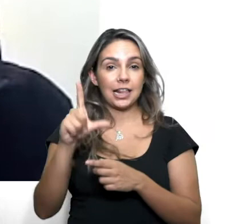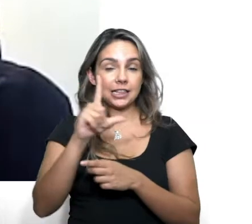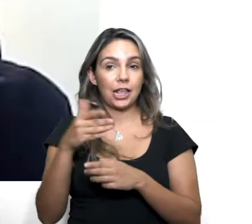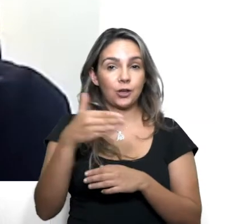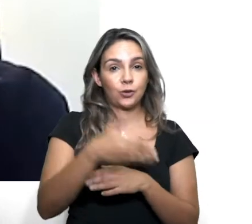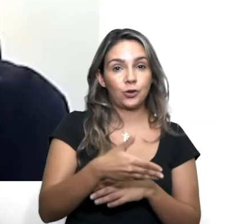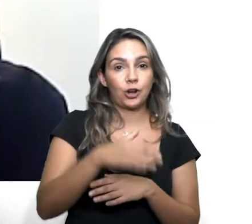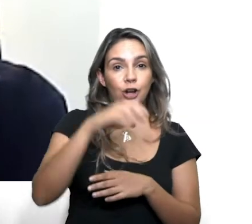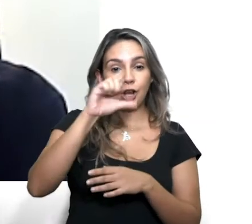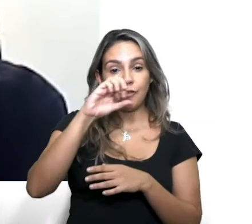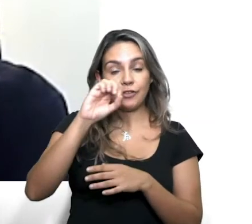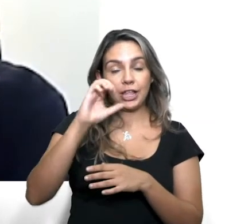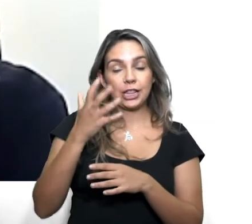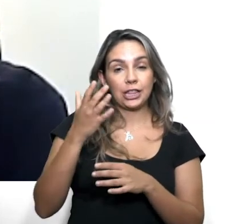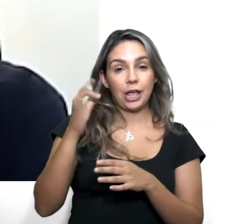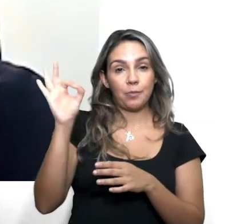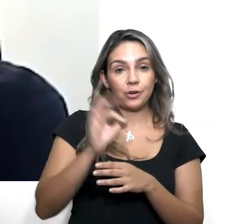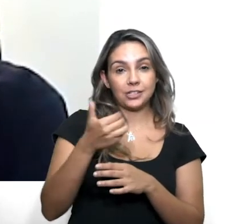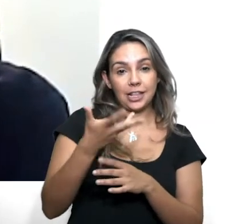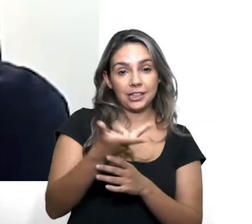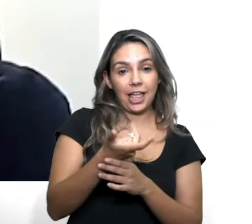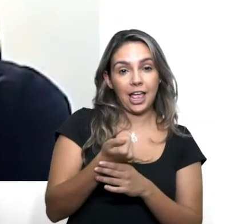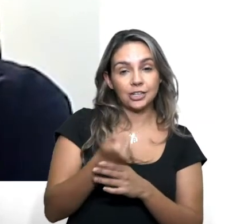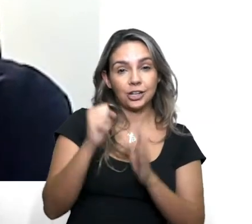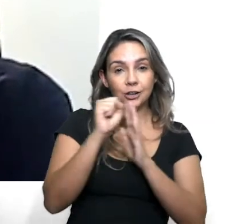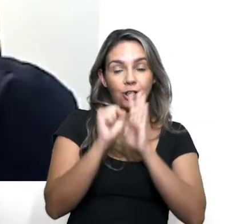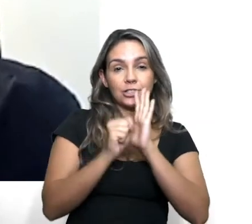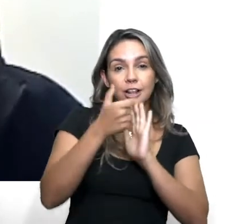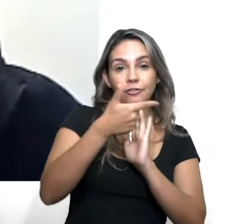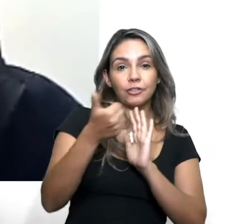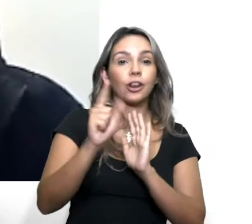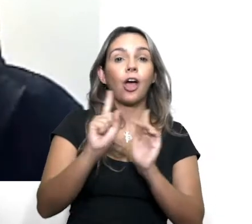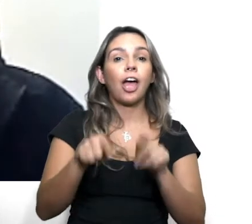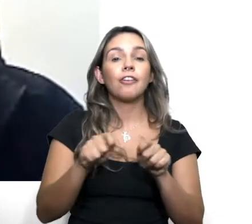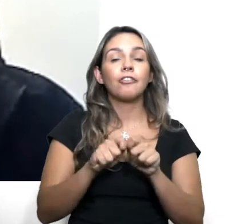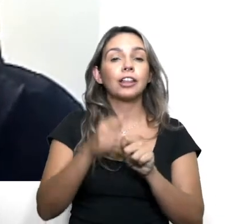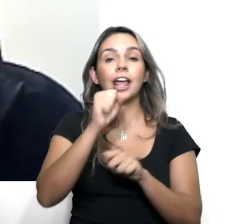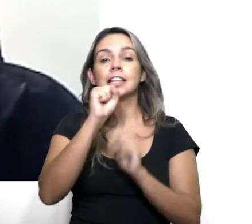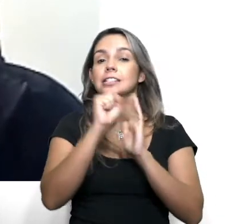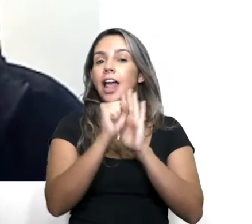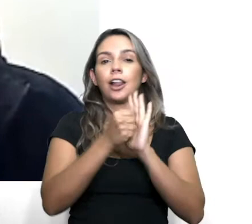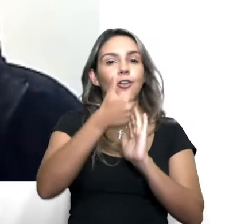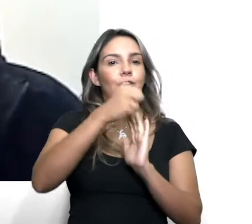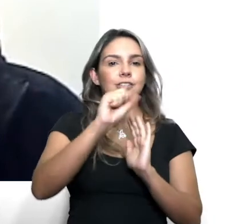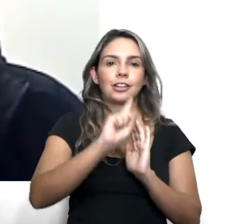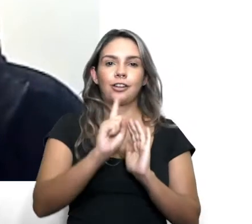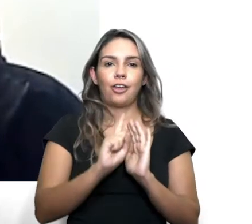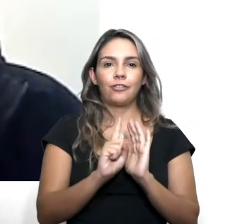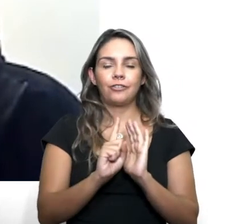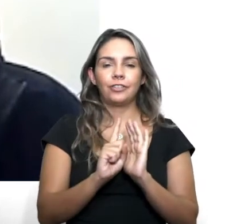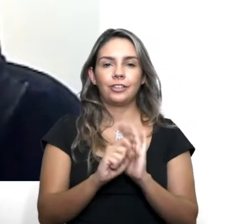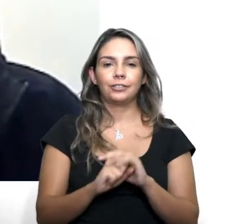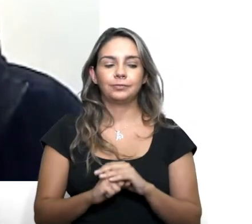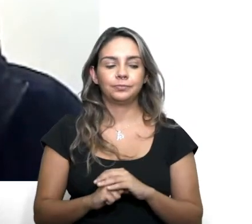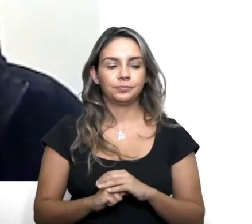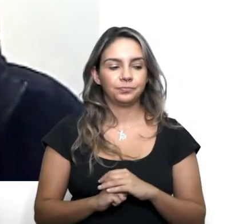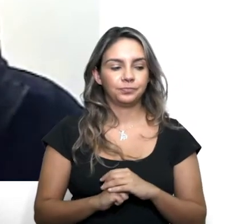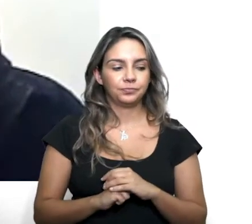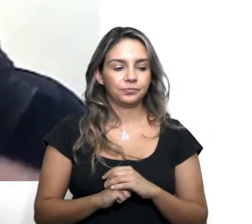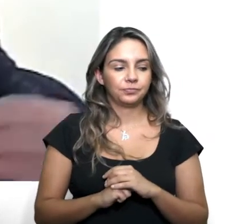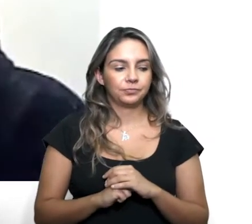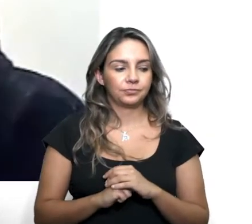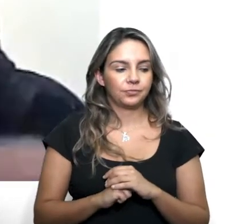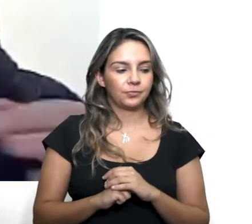portanto 90% da arte hoje, no século XXI, não era feita no século XIX, não existia no século